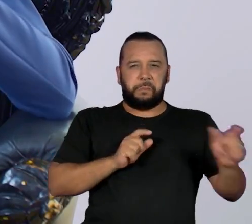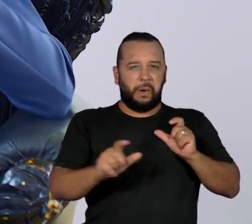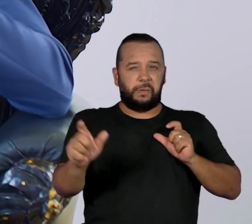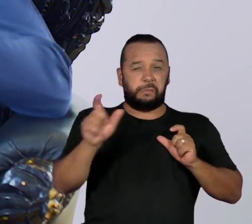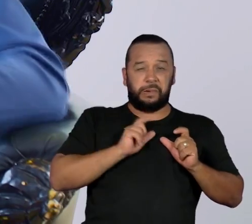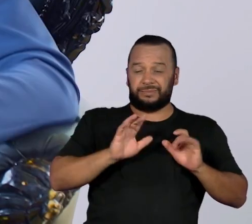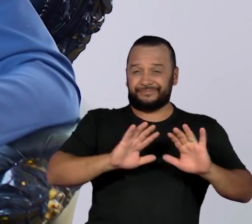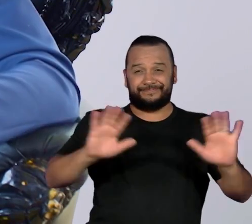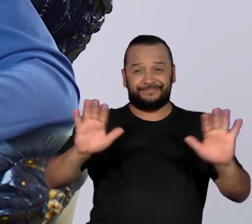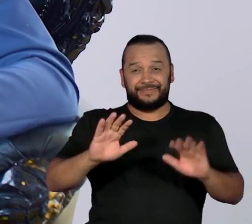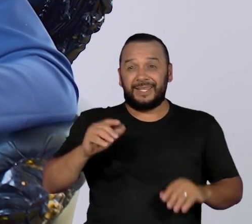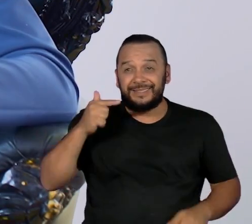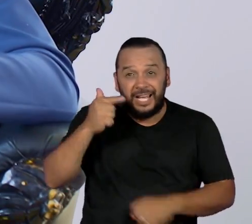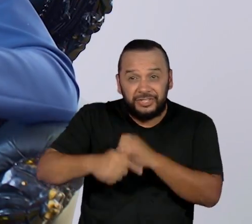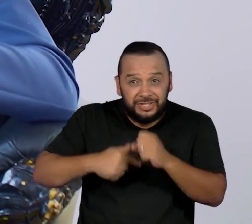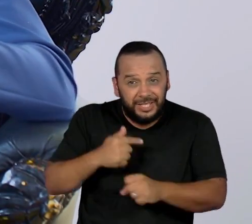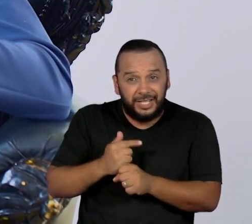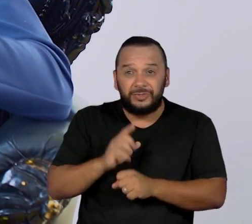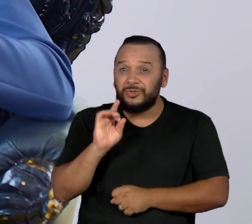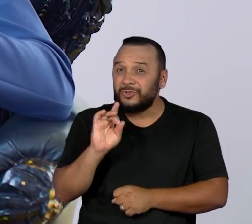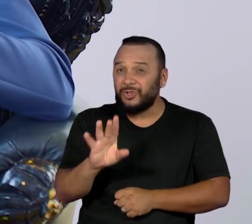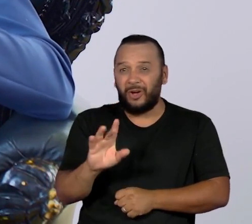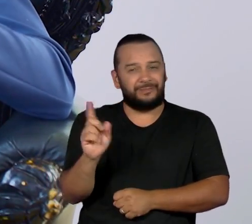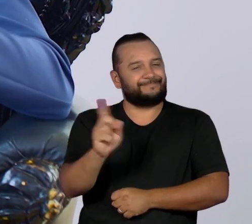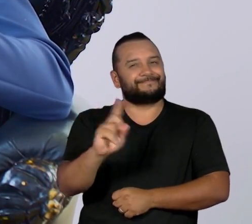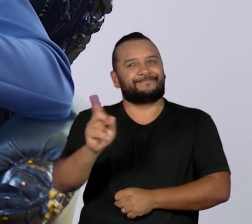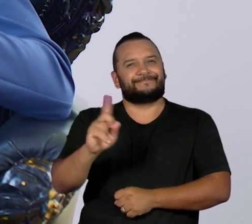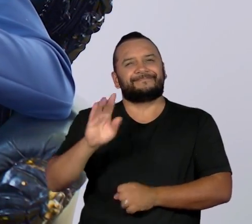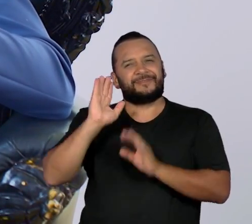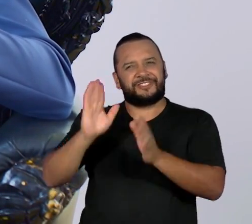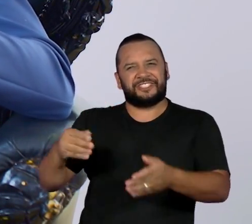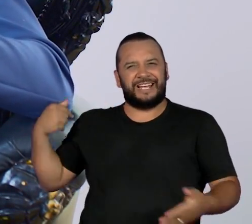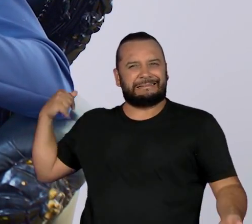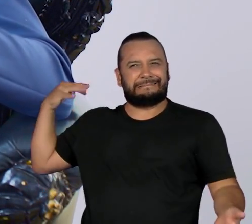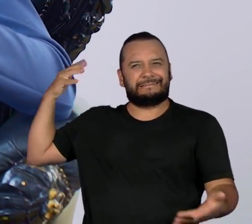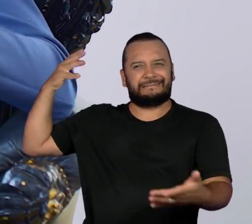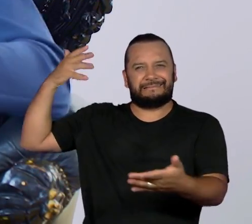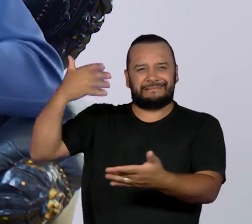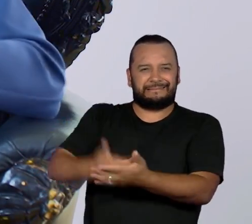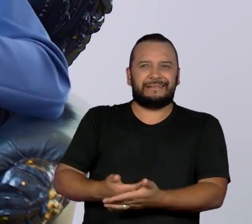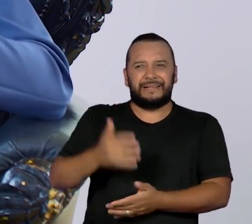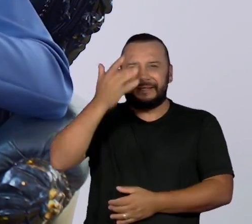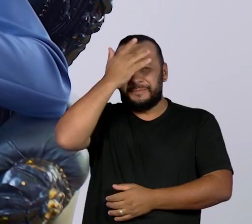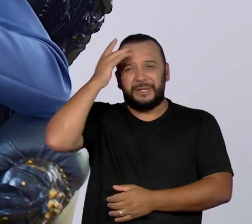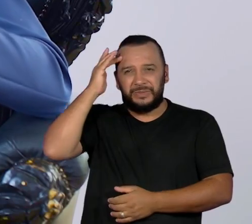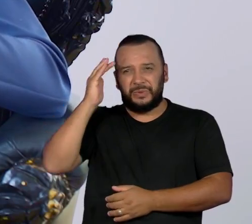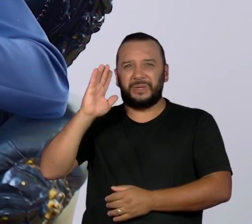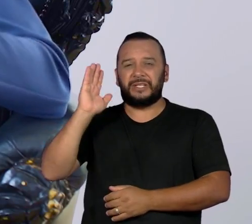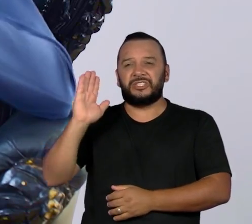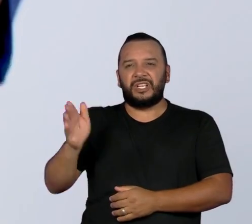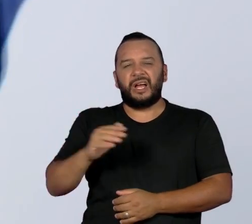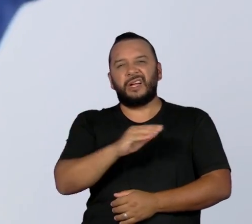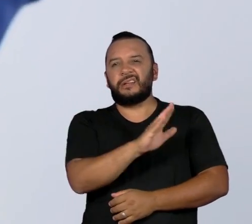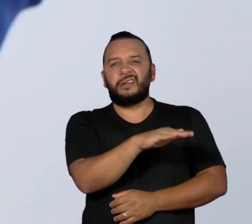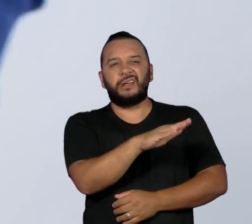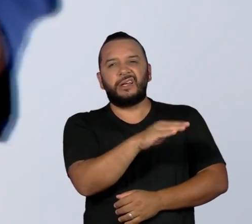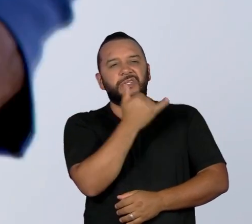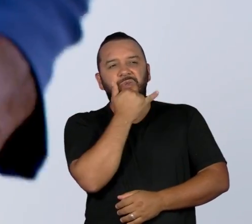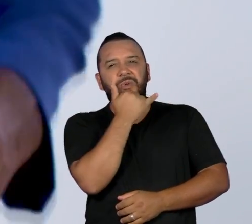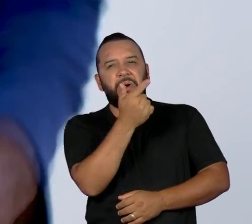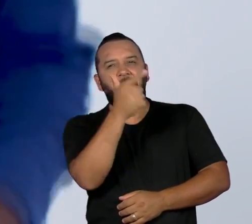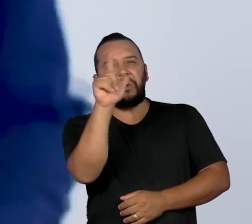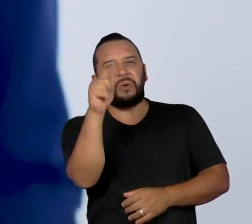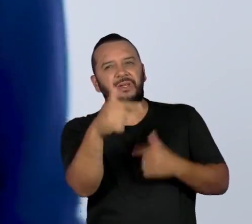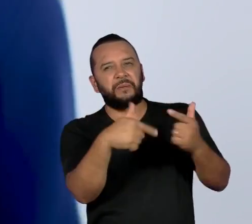só de 7 anos, é desse ano também, de ouvir de pessoas que eu deveria talvez já mudar de carreira, eu